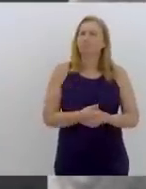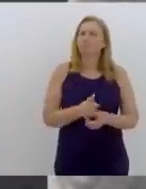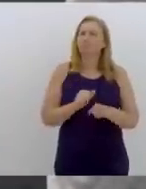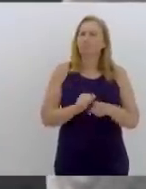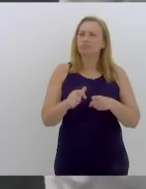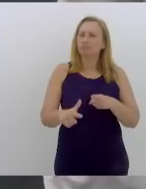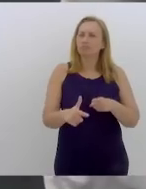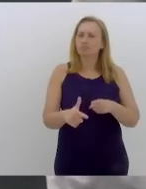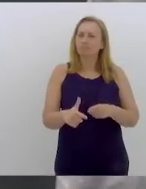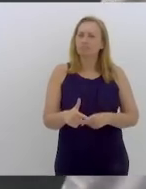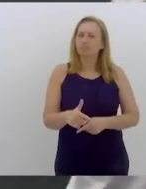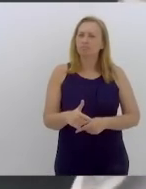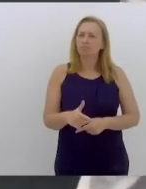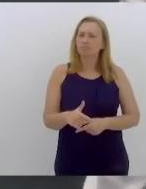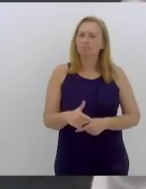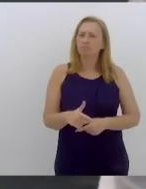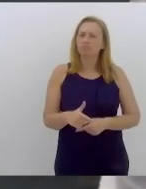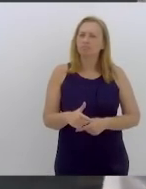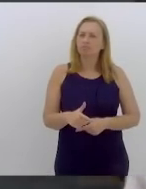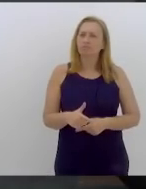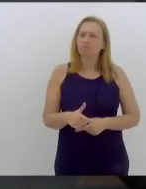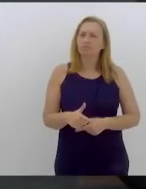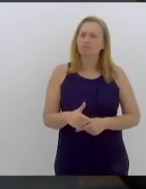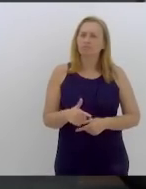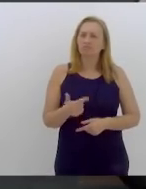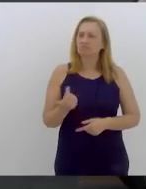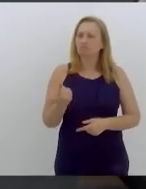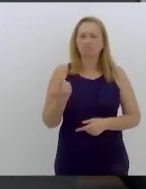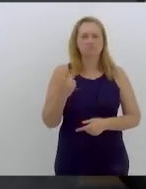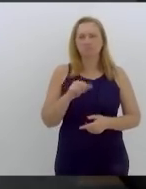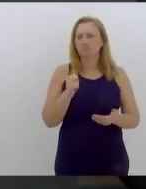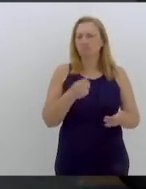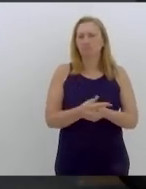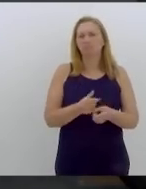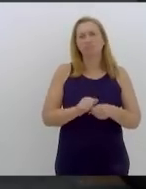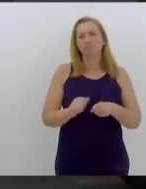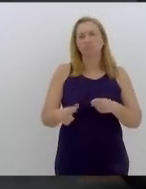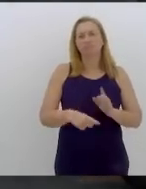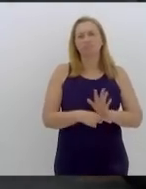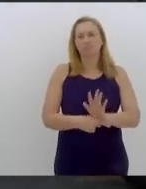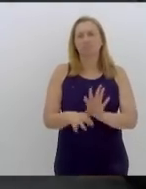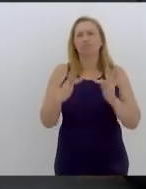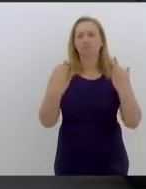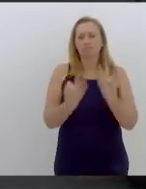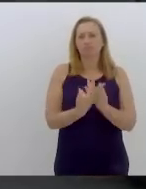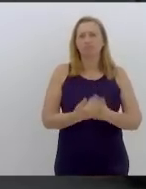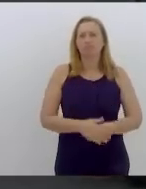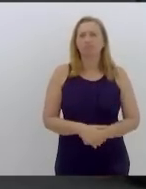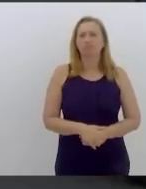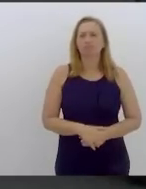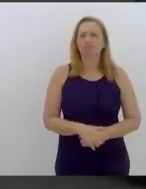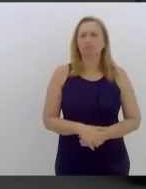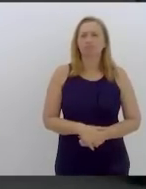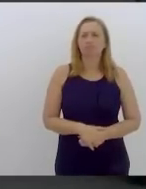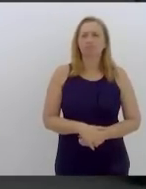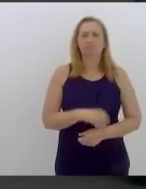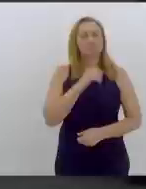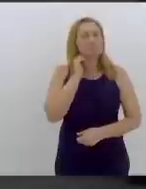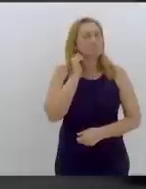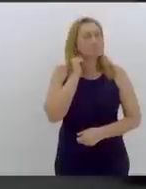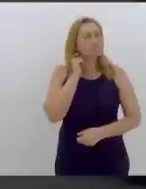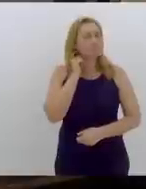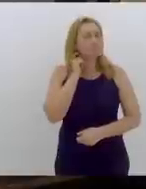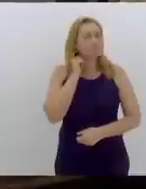aluguel ganho o que eu ganho não tá dando para mim pagar meu aluguel sustentar minha família você entendeu Passei pela